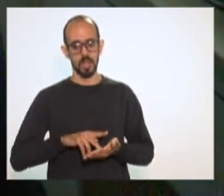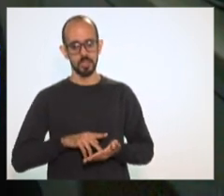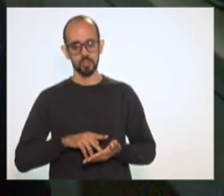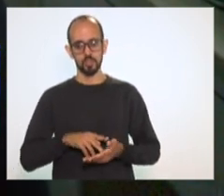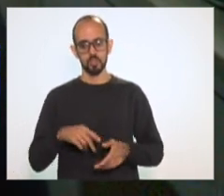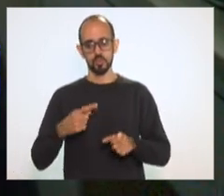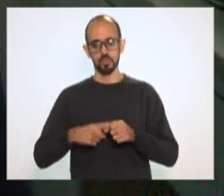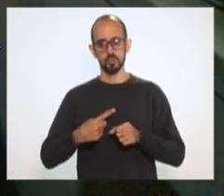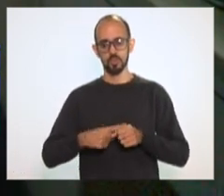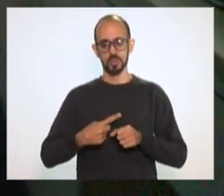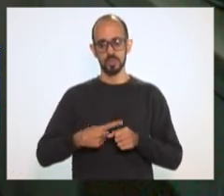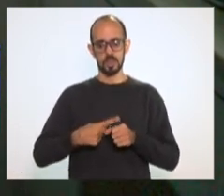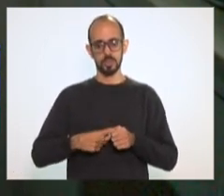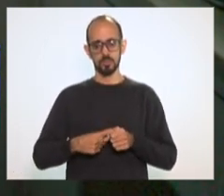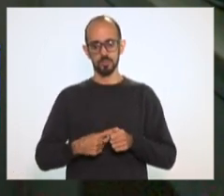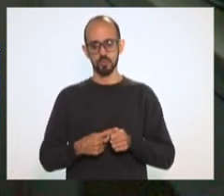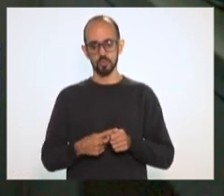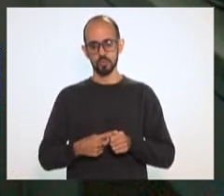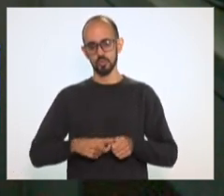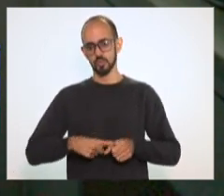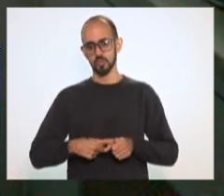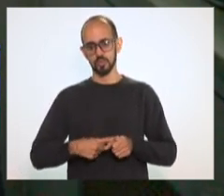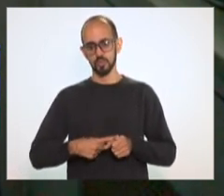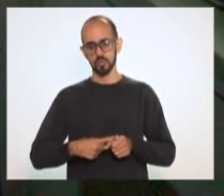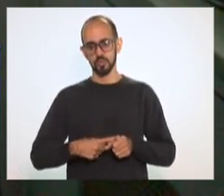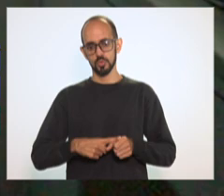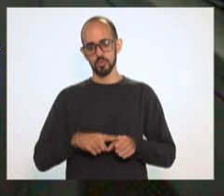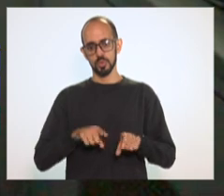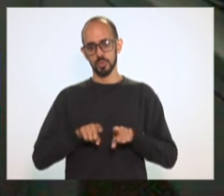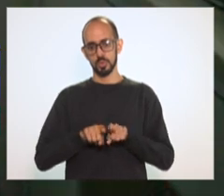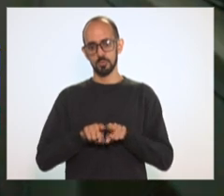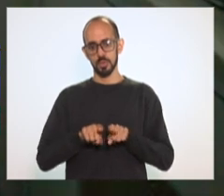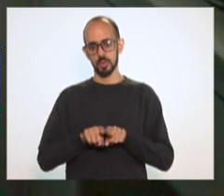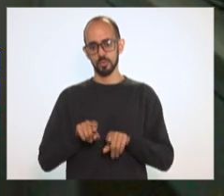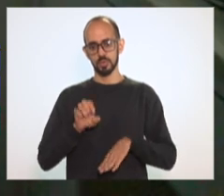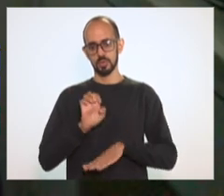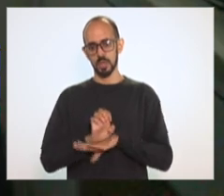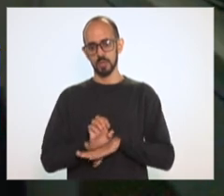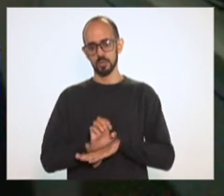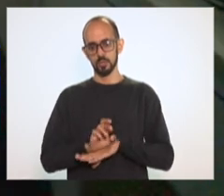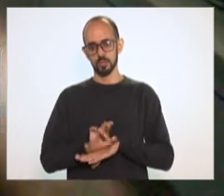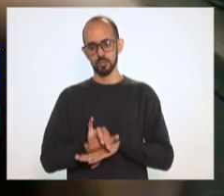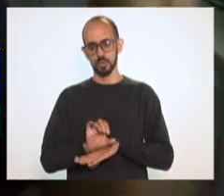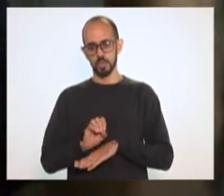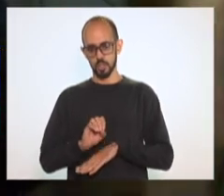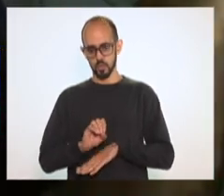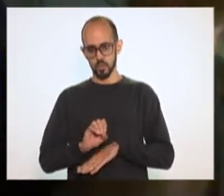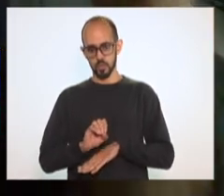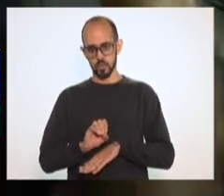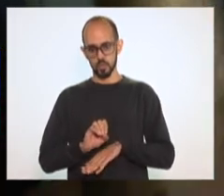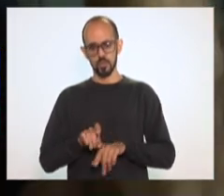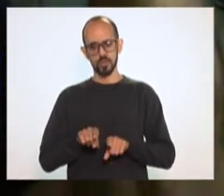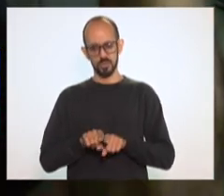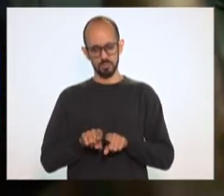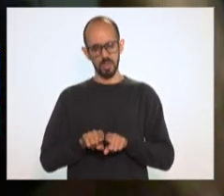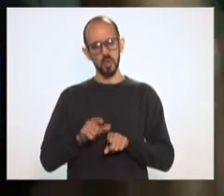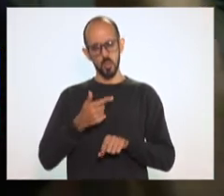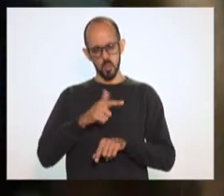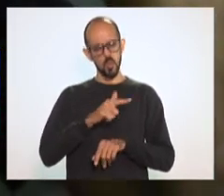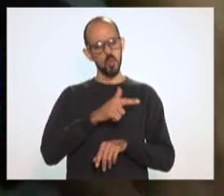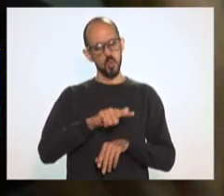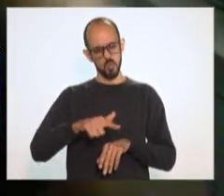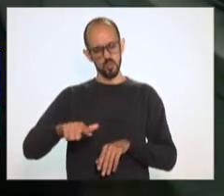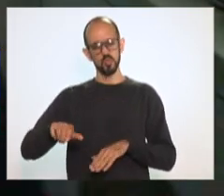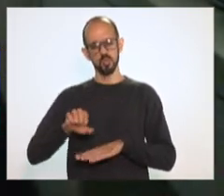municípios e o estado do Rio de Janeiro e isso vale também para os estados petroleiros